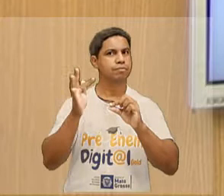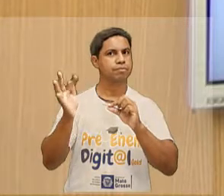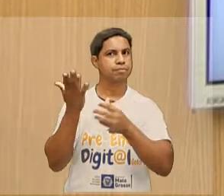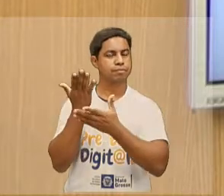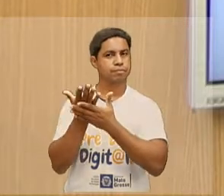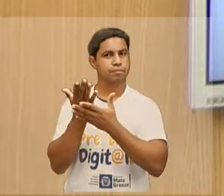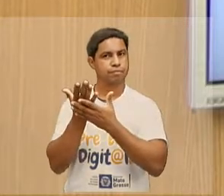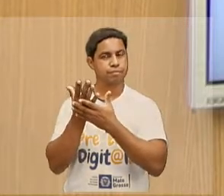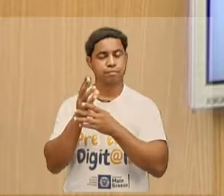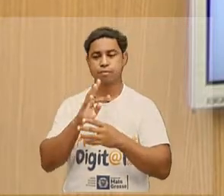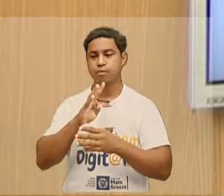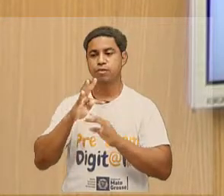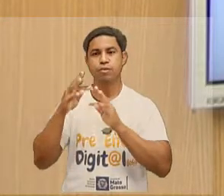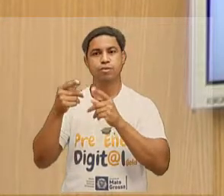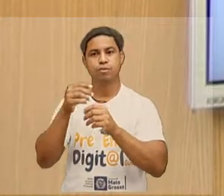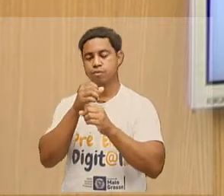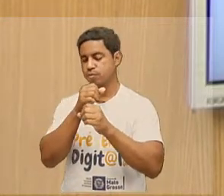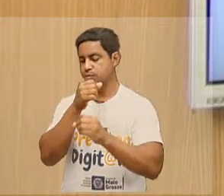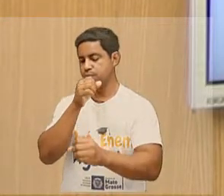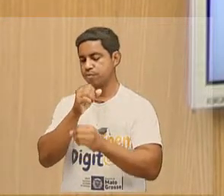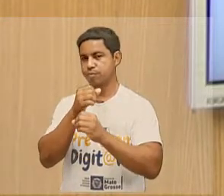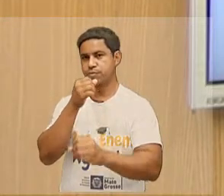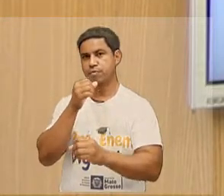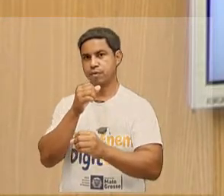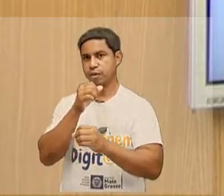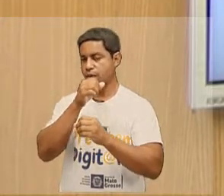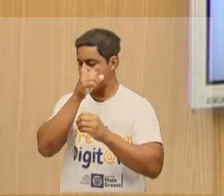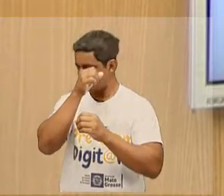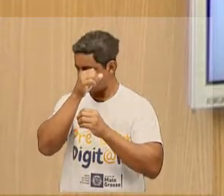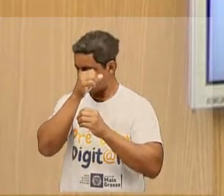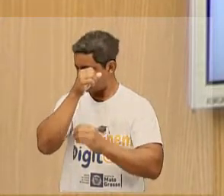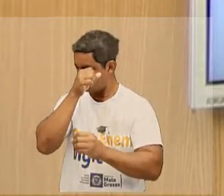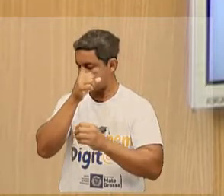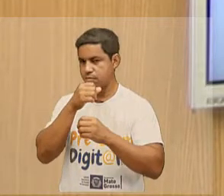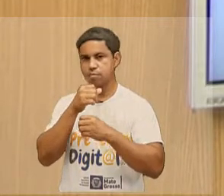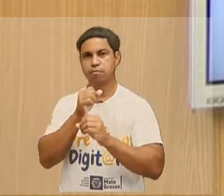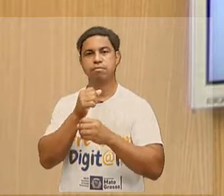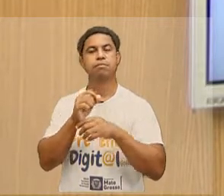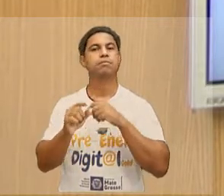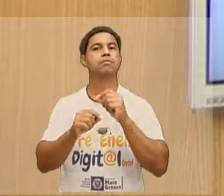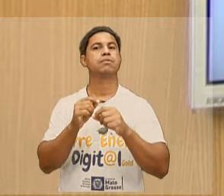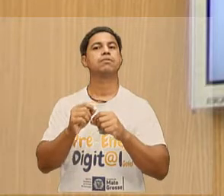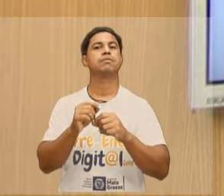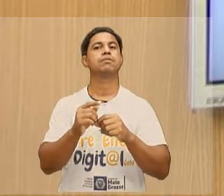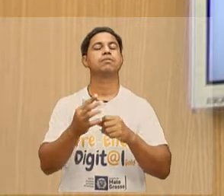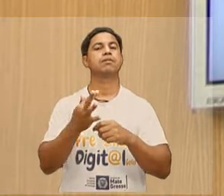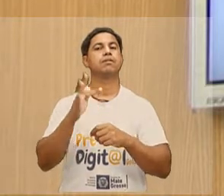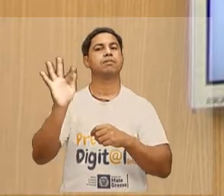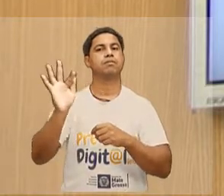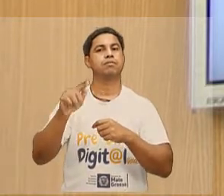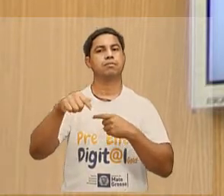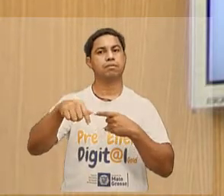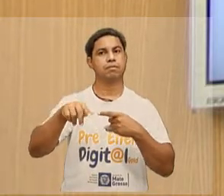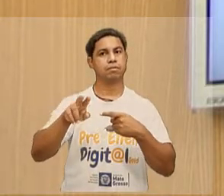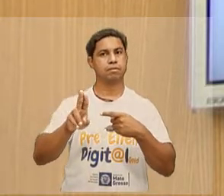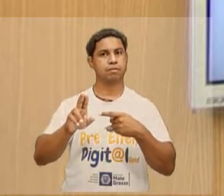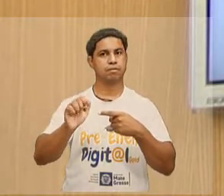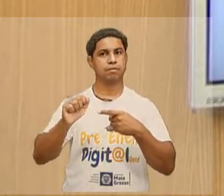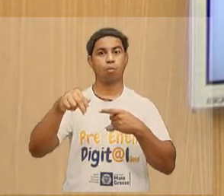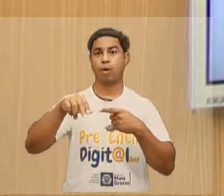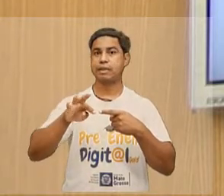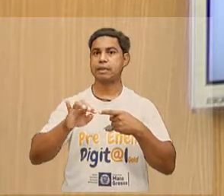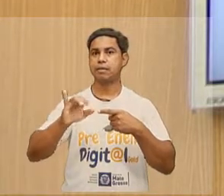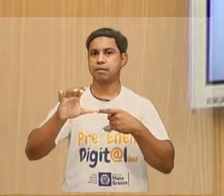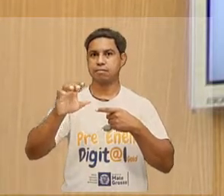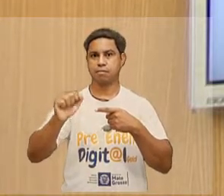microscópico é a física quântica. E aí, falando de física quântica, eu tenho assim uma